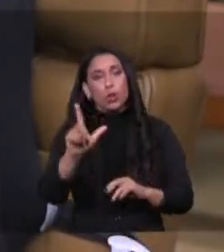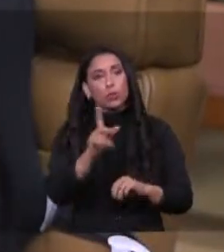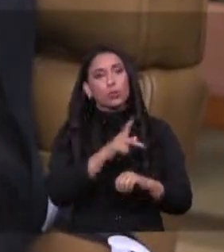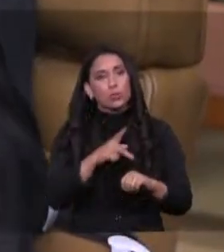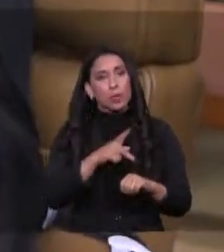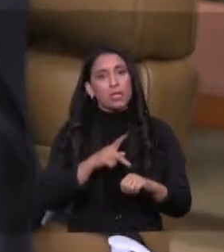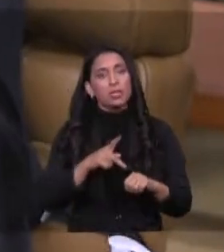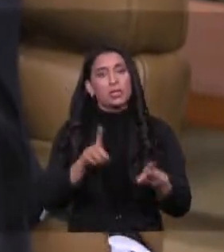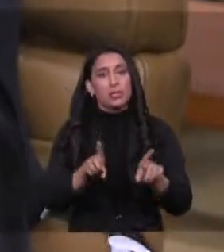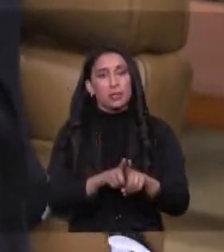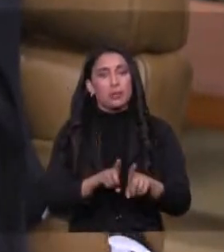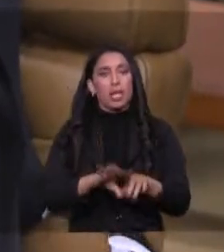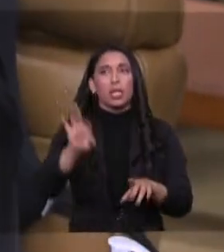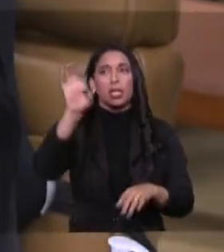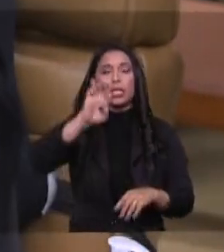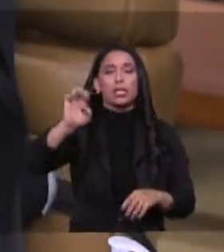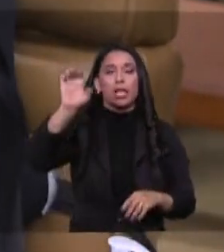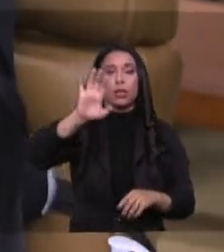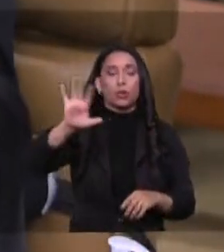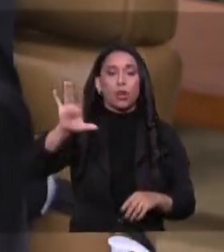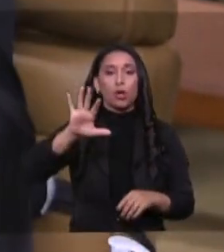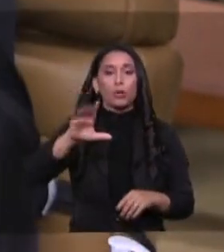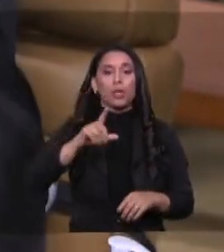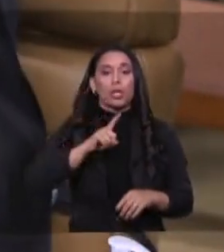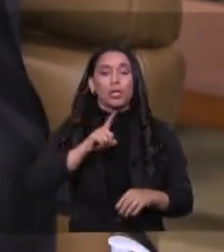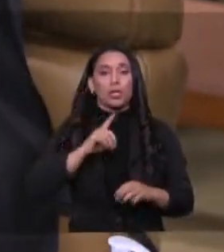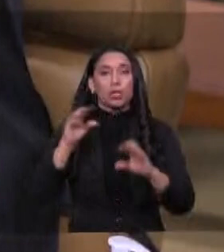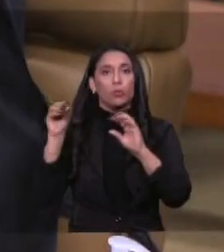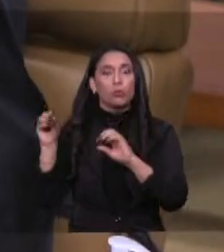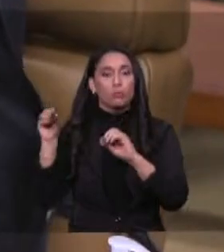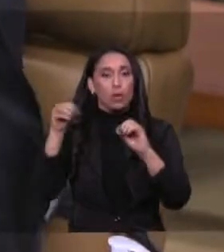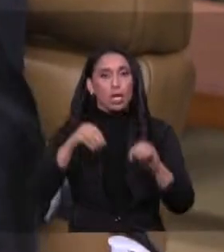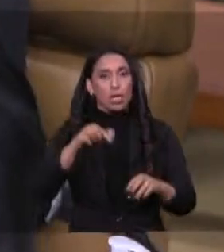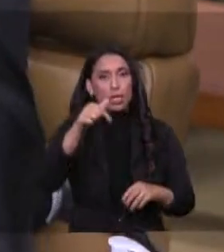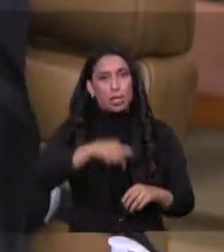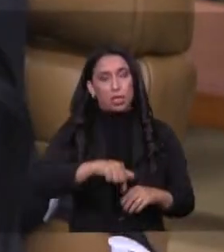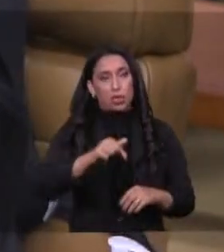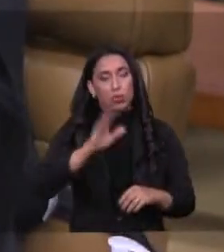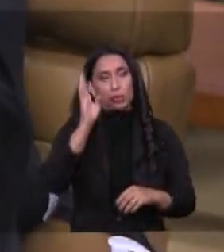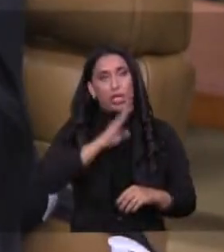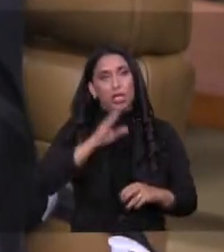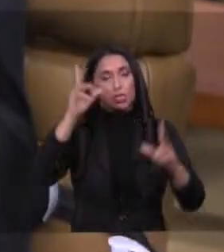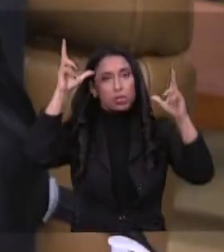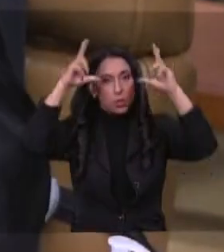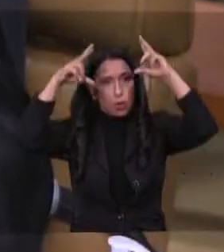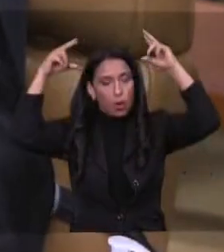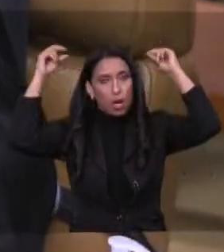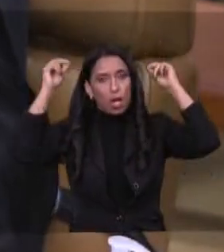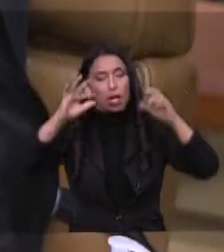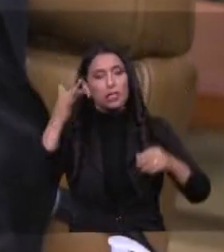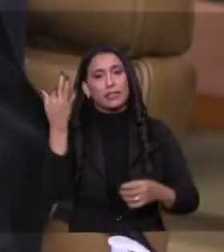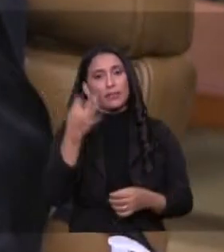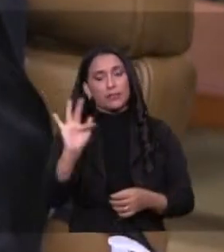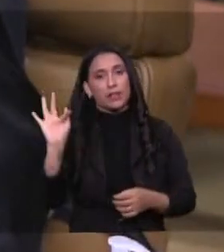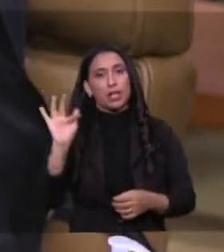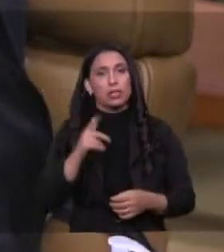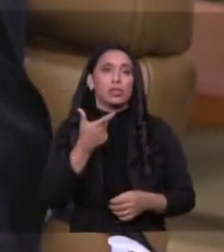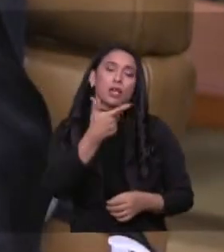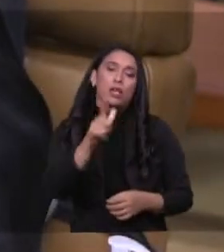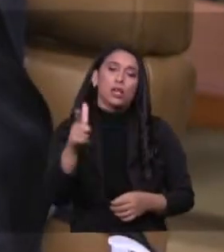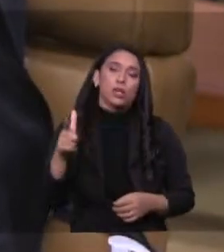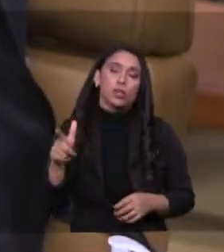europeus que procuraram aqui se estabelecer, vide, por exemplo, o caso da Holanda, a França, dentre outros.